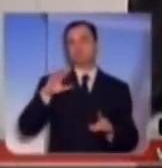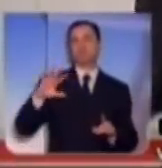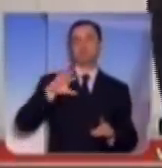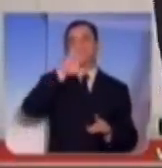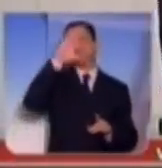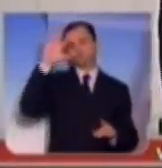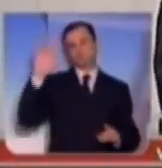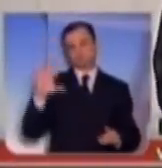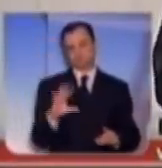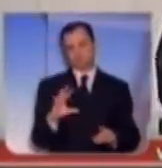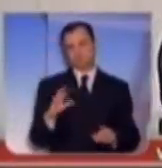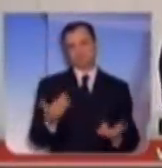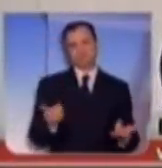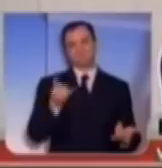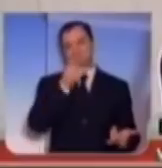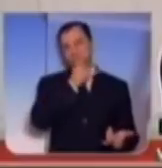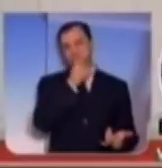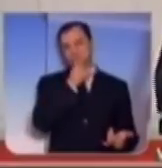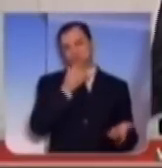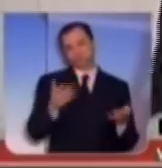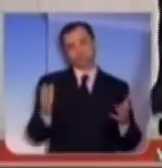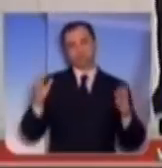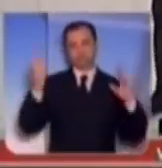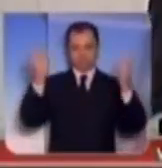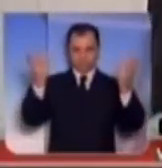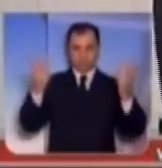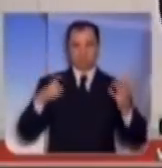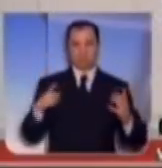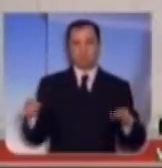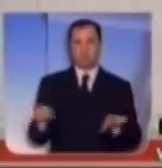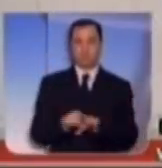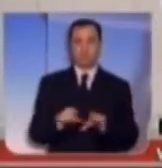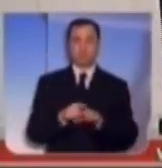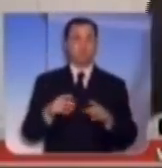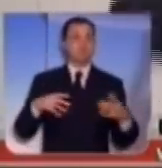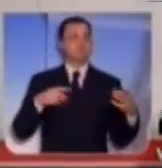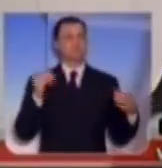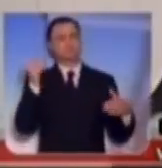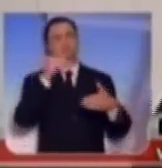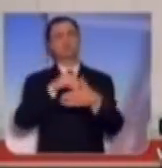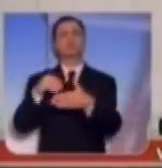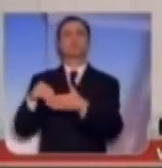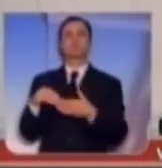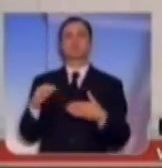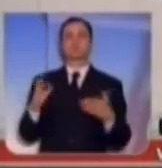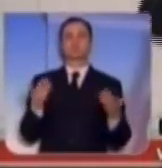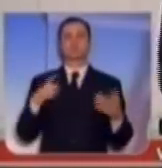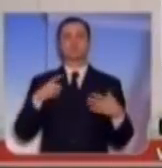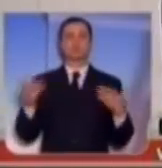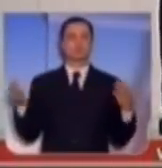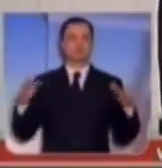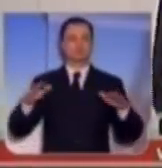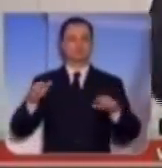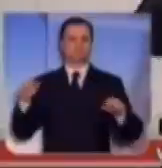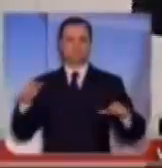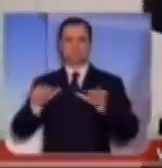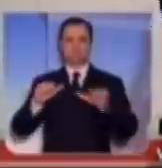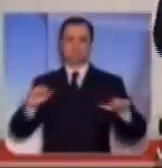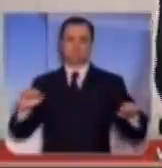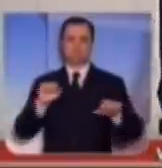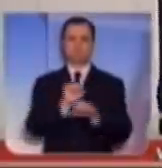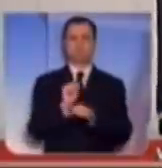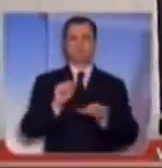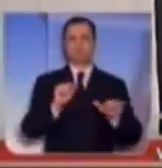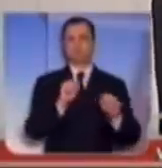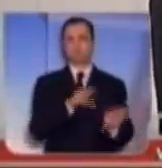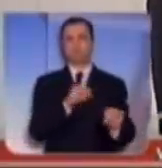em nível nacional. Então, é lamentável que isso esteja acontecendo. E, no meio de tudo isso, aqui, uma greve dos professores, uma